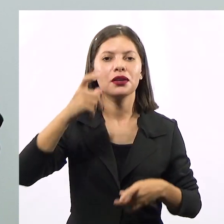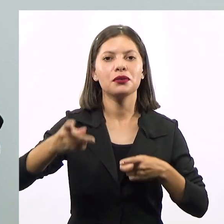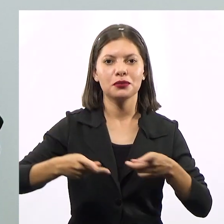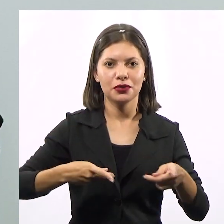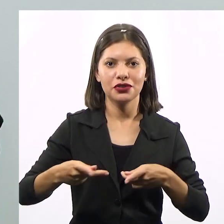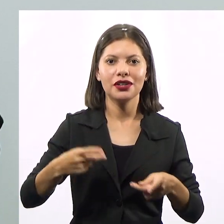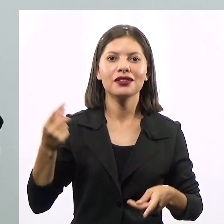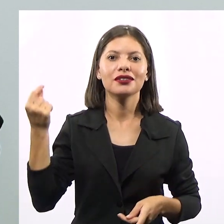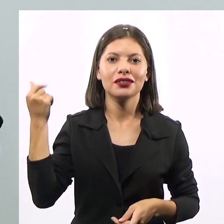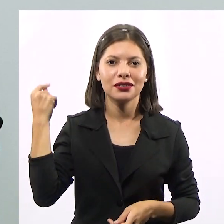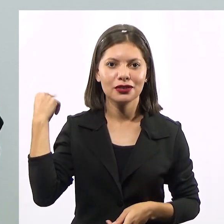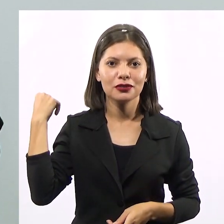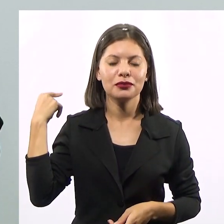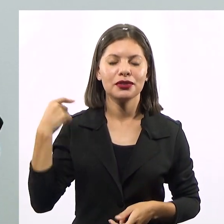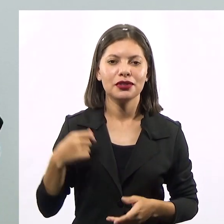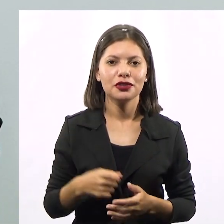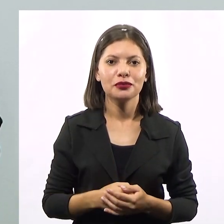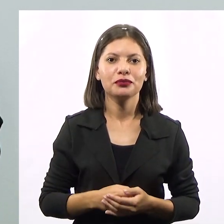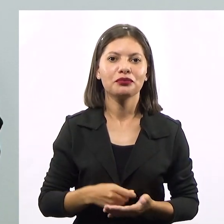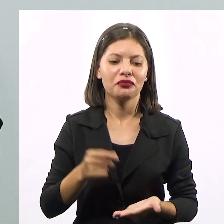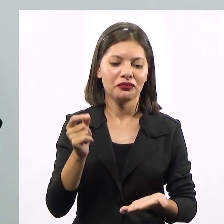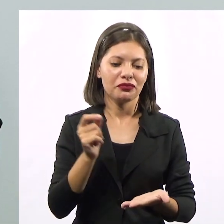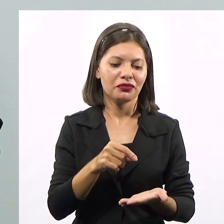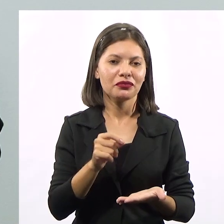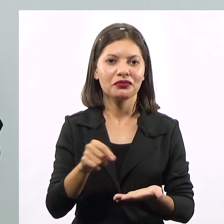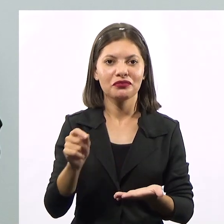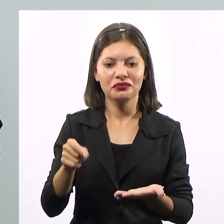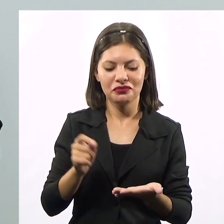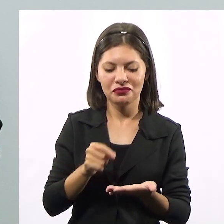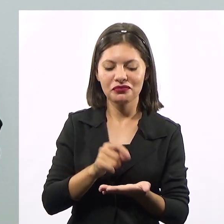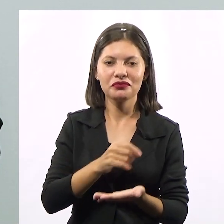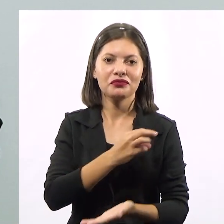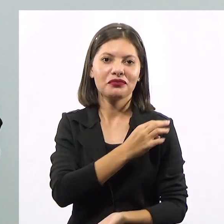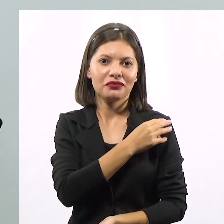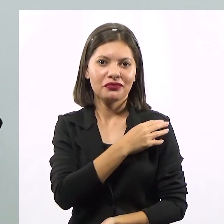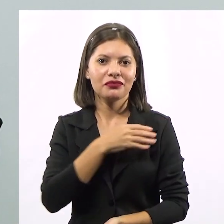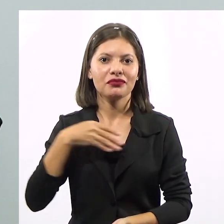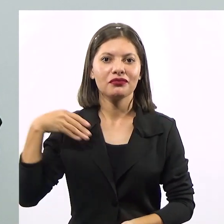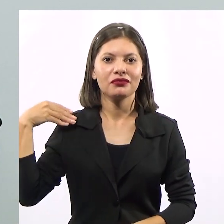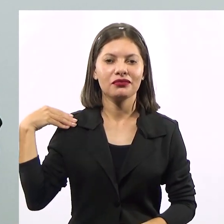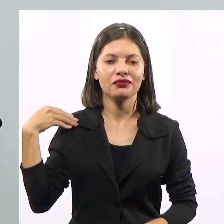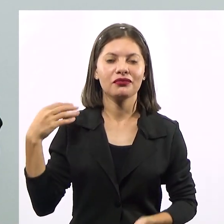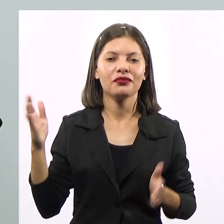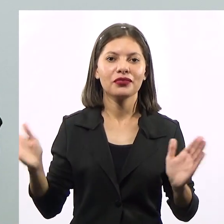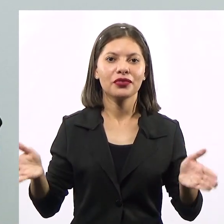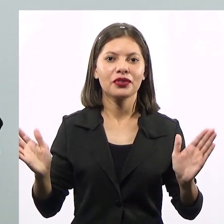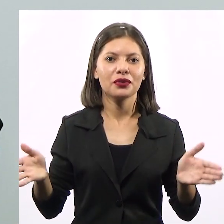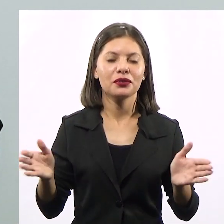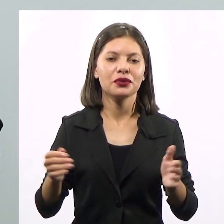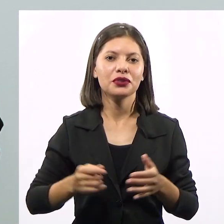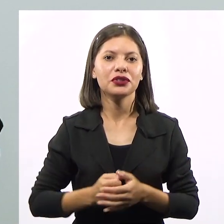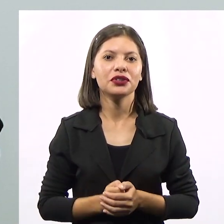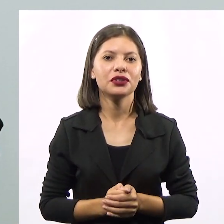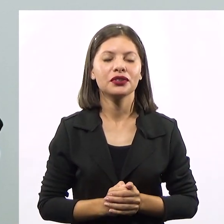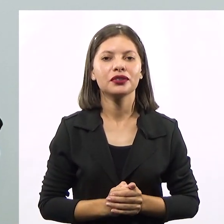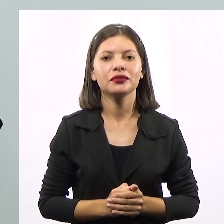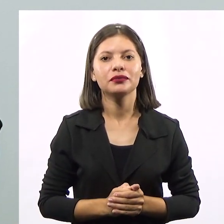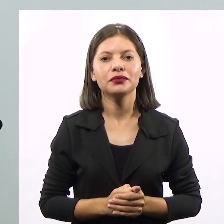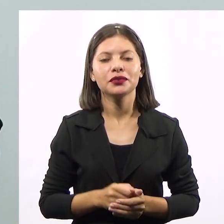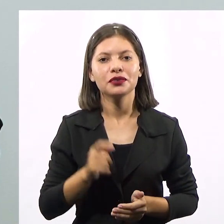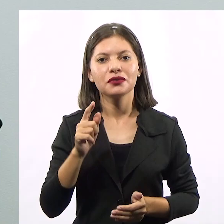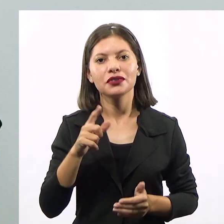a partir desses projetos, né? Então, a gente já vê aí essa semente de Aristóteles e a gente aí hoje